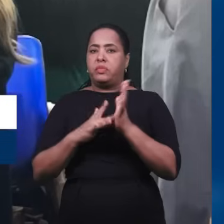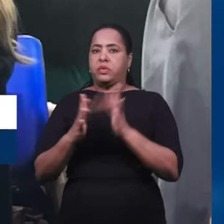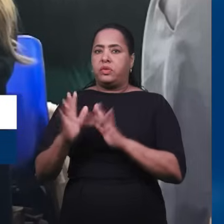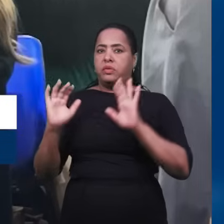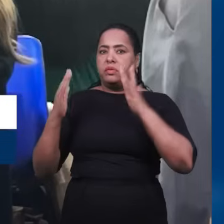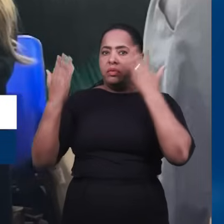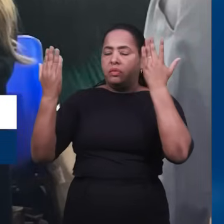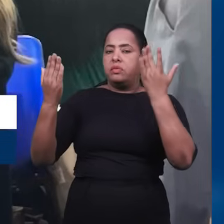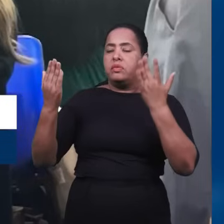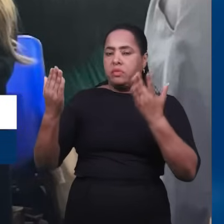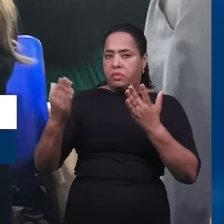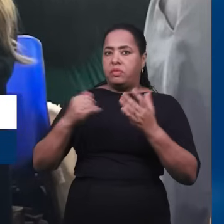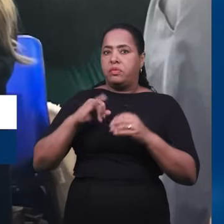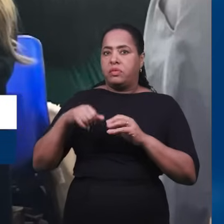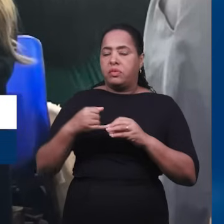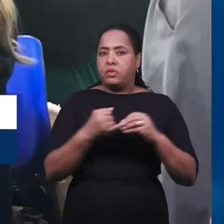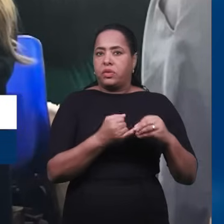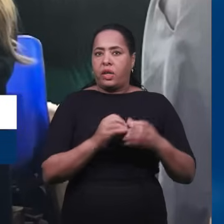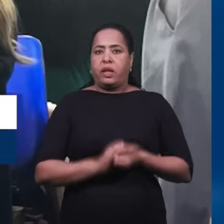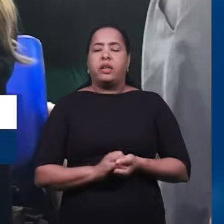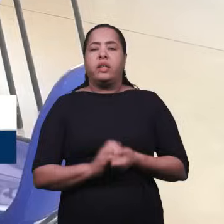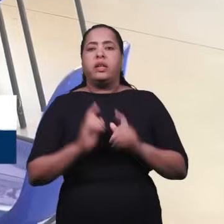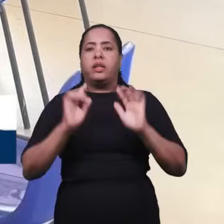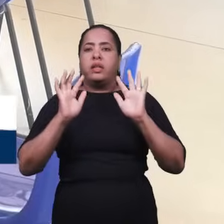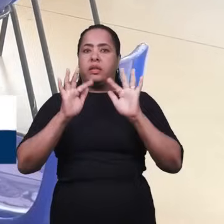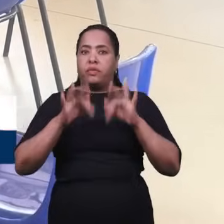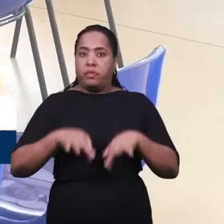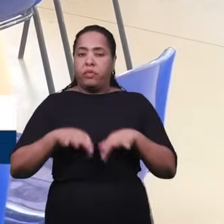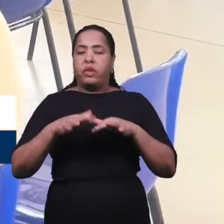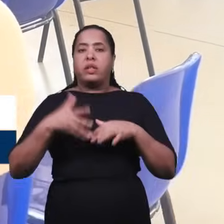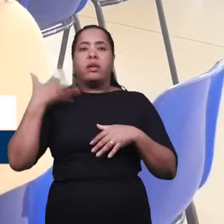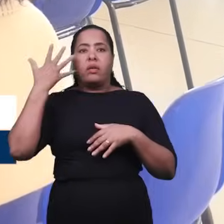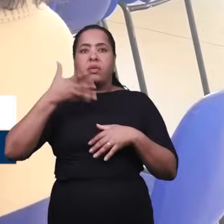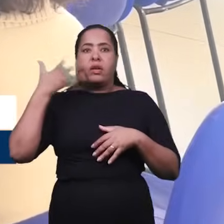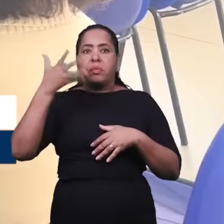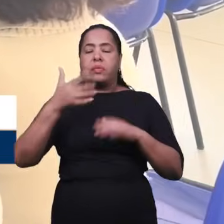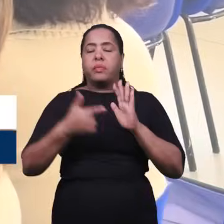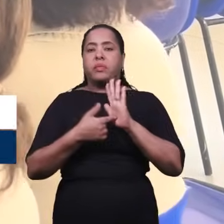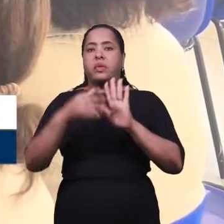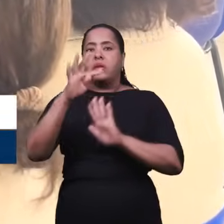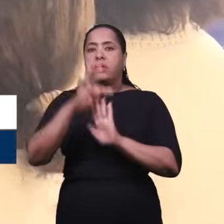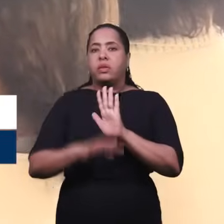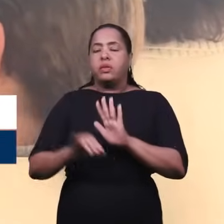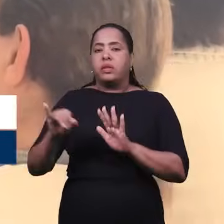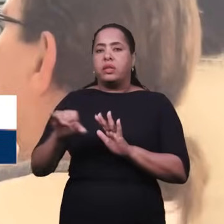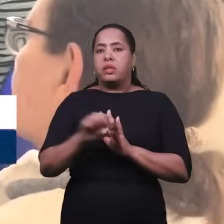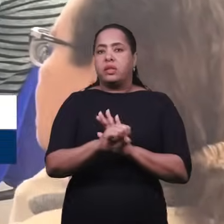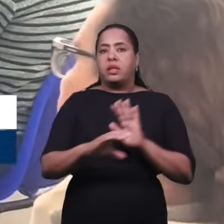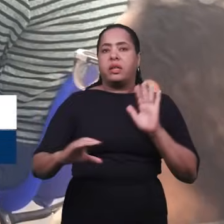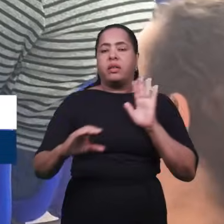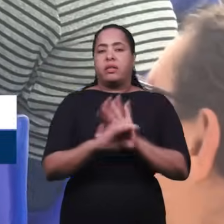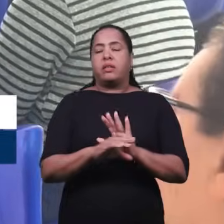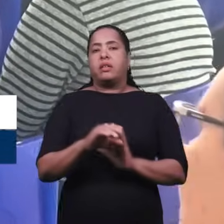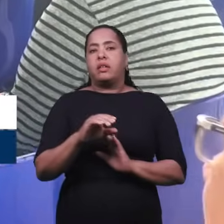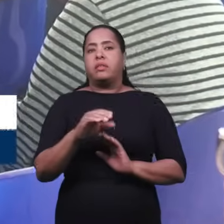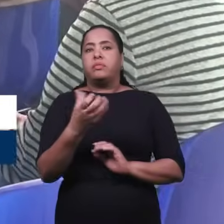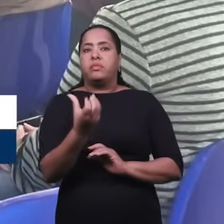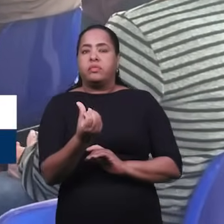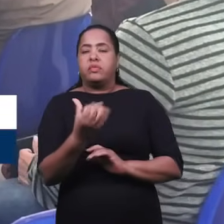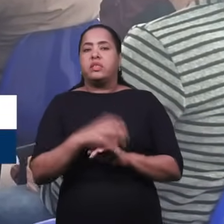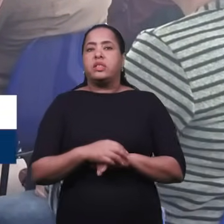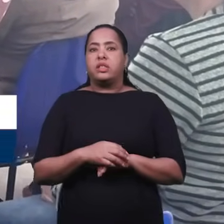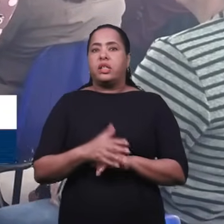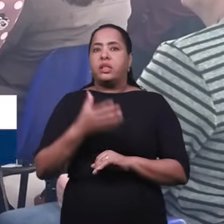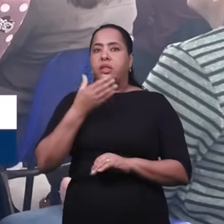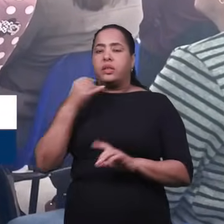O dia foi finalizado com uma palavra abordando o texto de Isaías, capítulo 6,